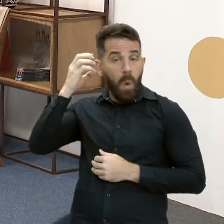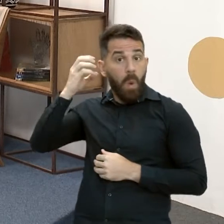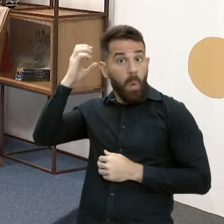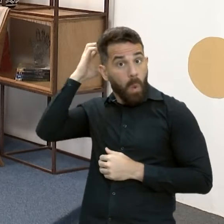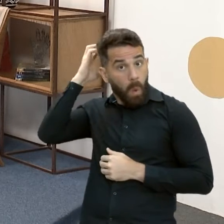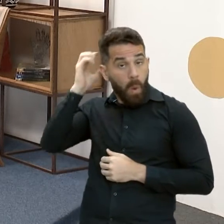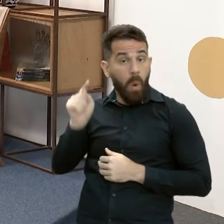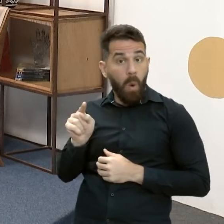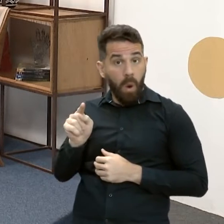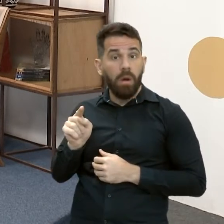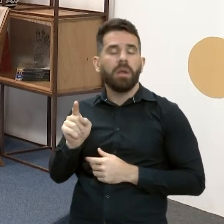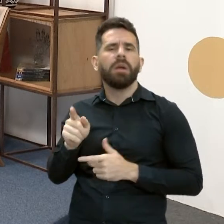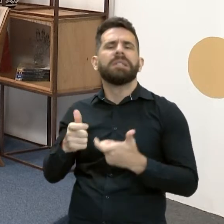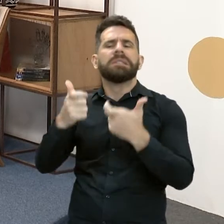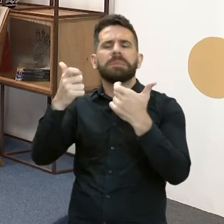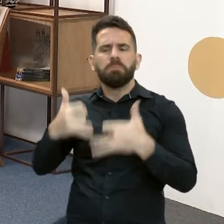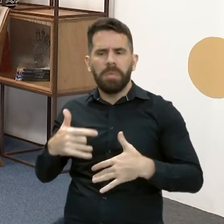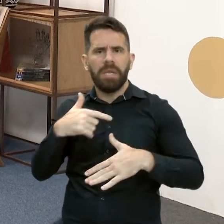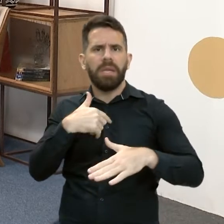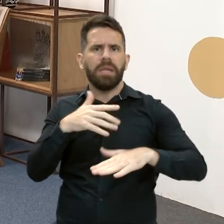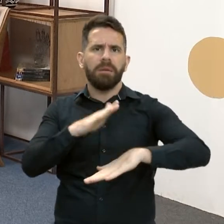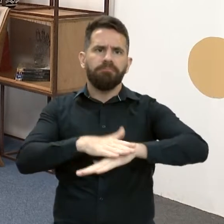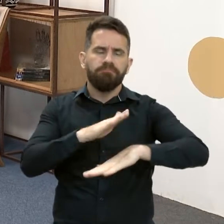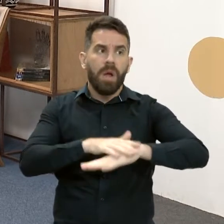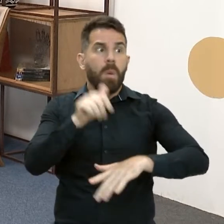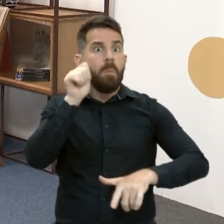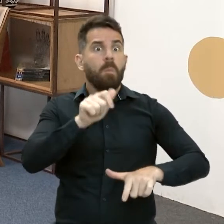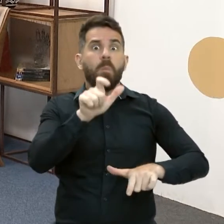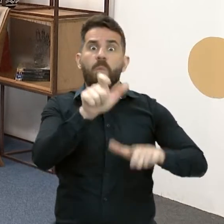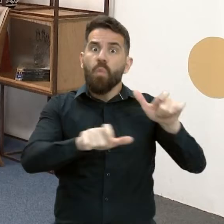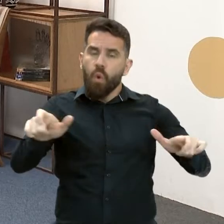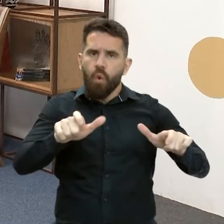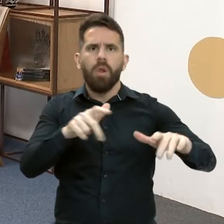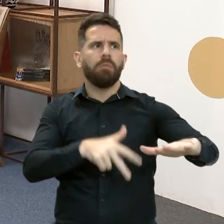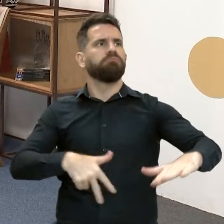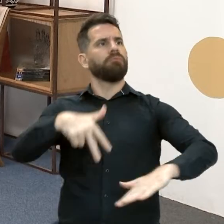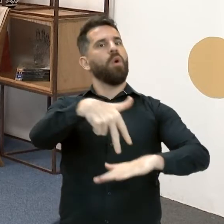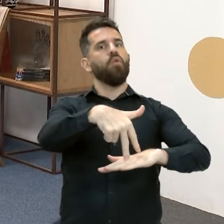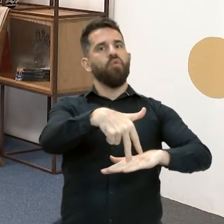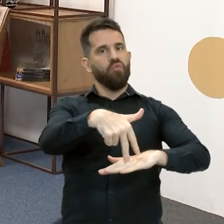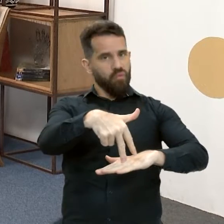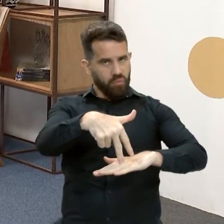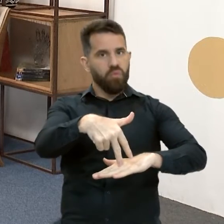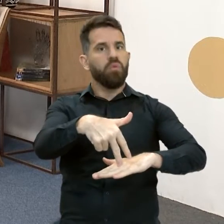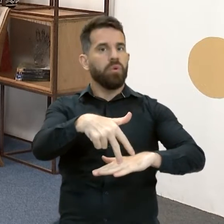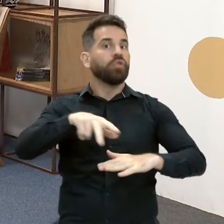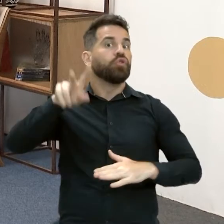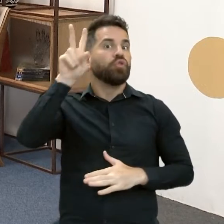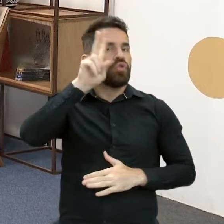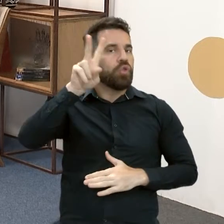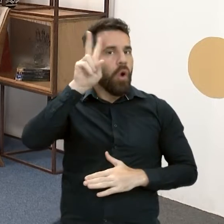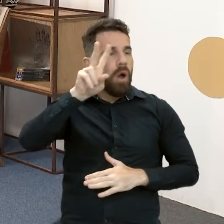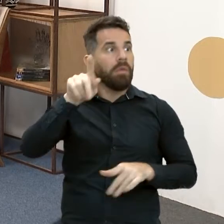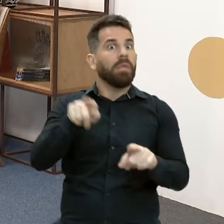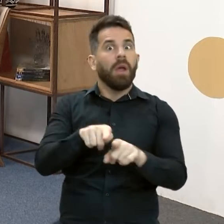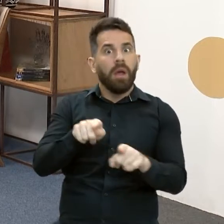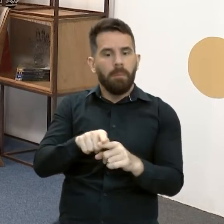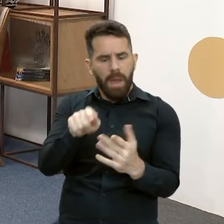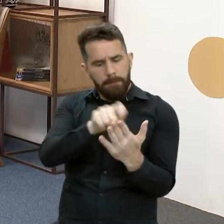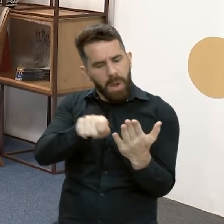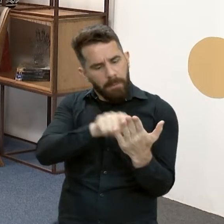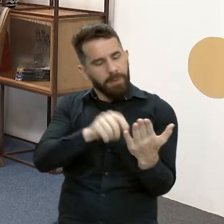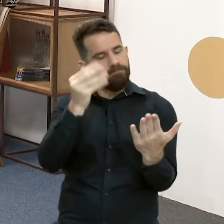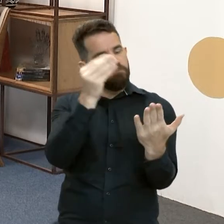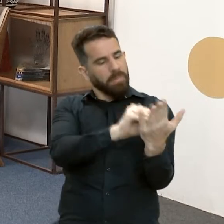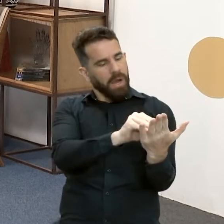o protagonismo da mulher, né, nessas histórias e até, na sua opinião, sobre ela mesma se ver